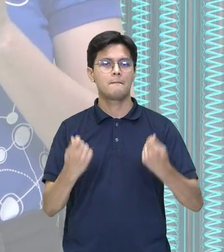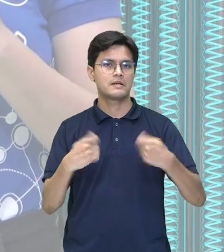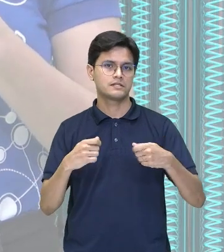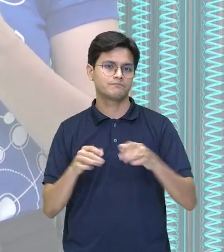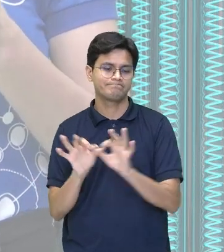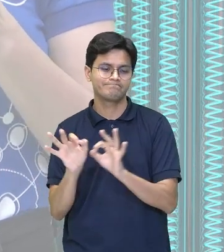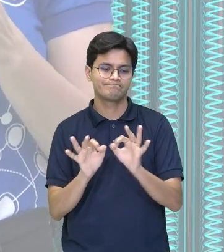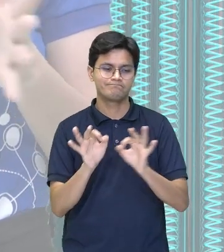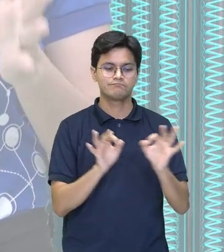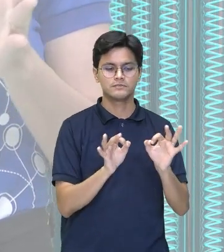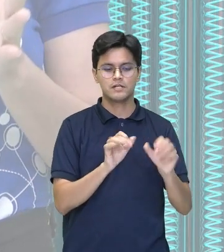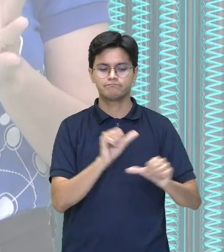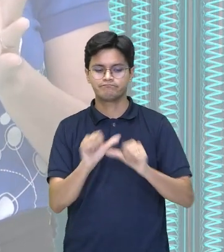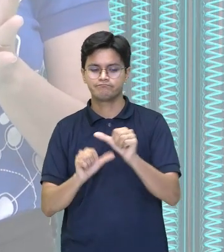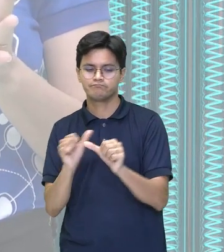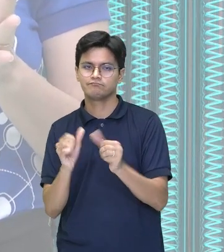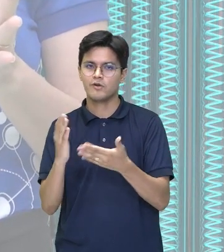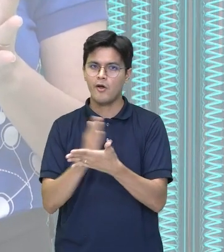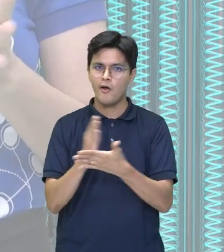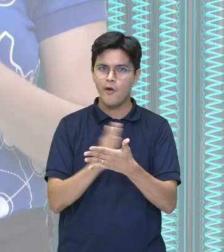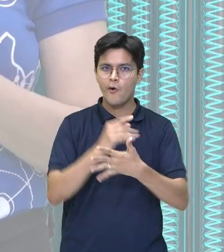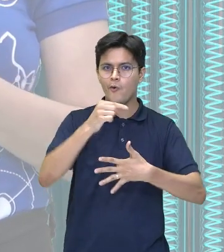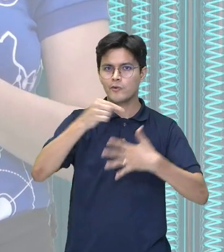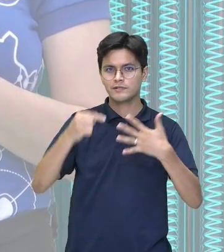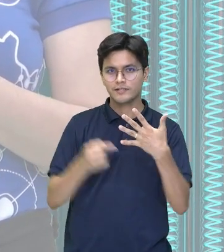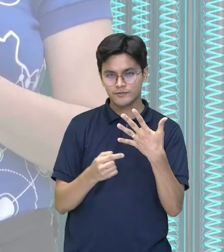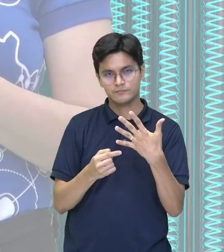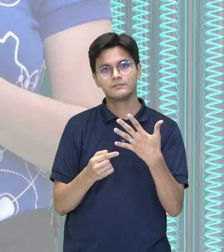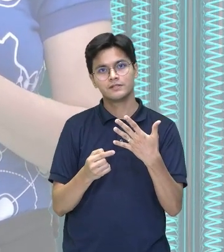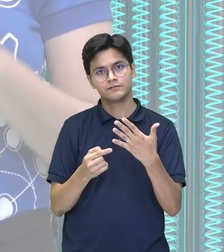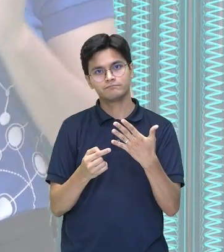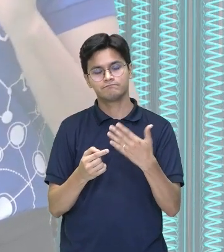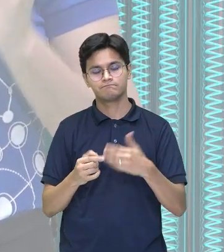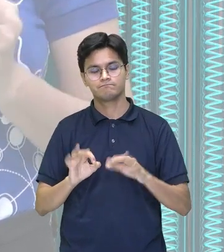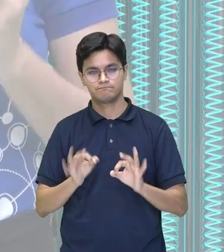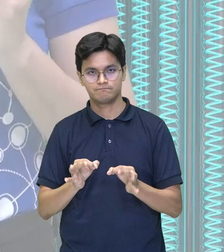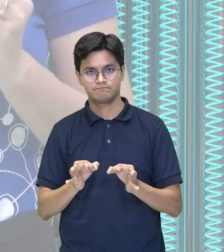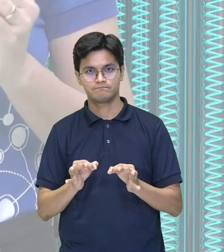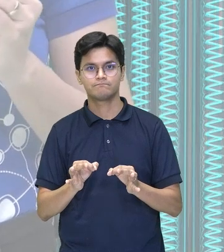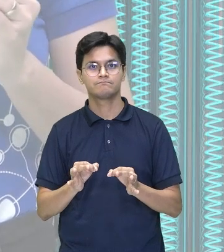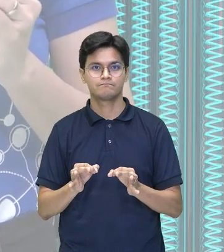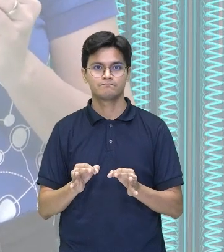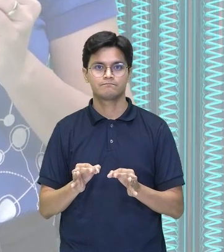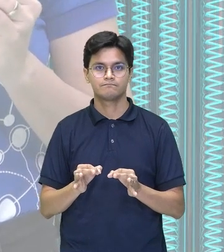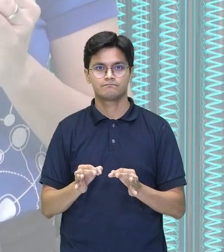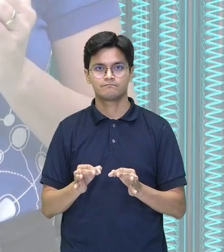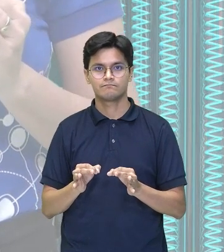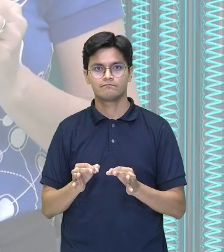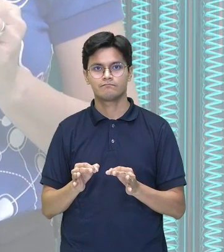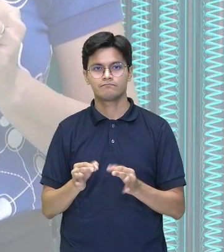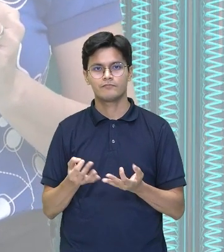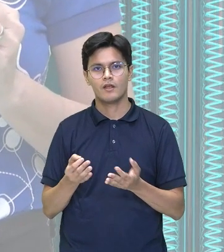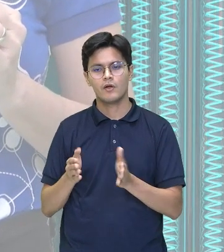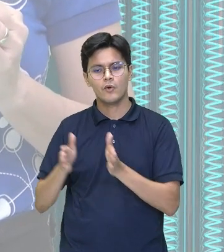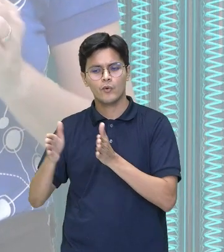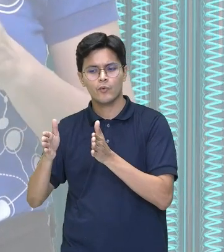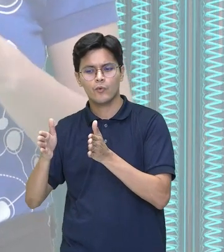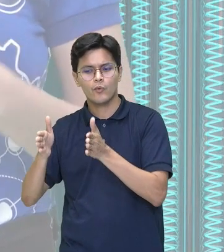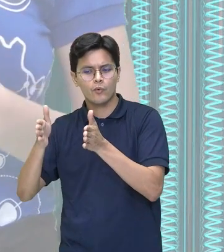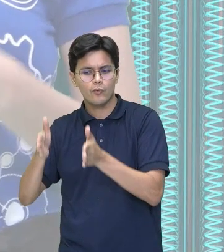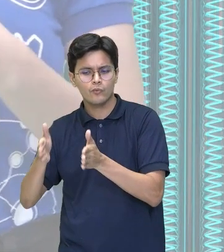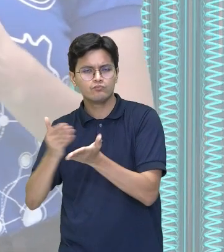alguns elementos que vocês já estão acostumados a ver na mesma ordem de sempre, certo? Quem vai iniciar a pergunta agora é